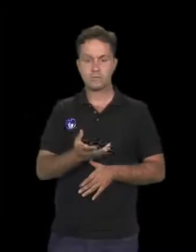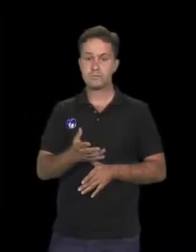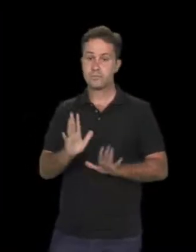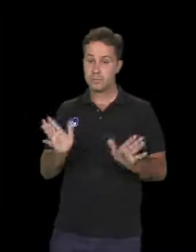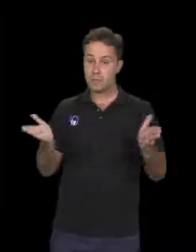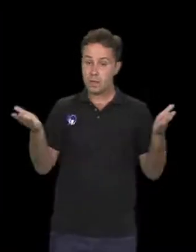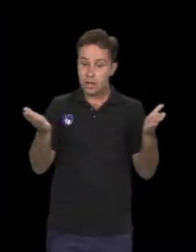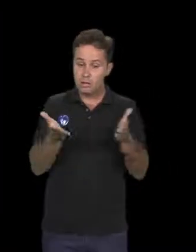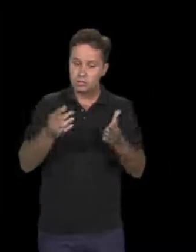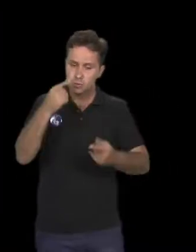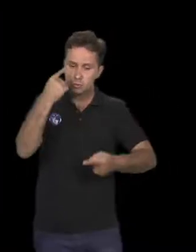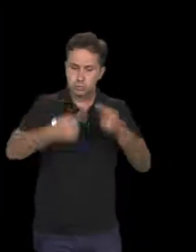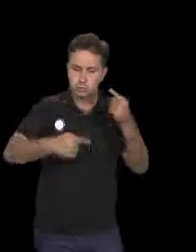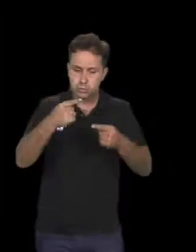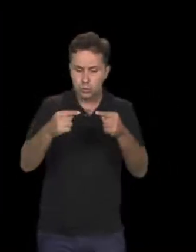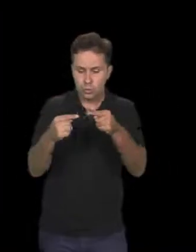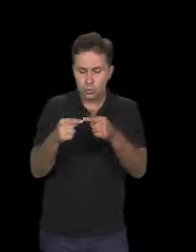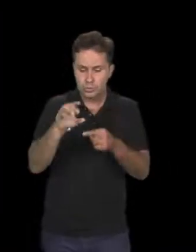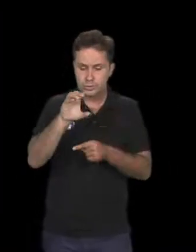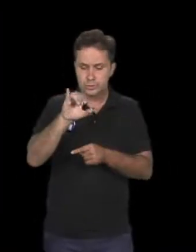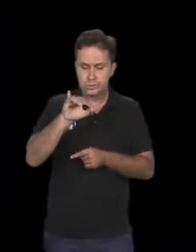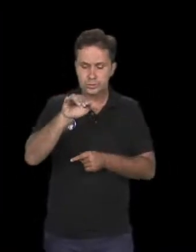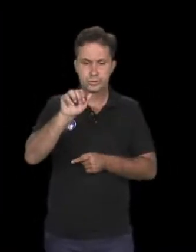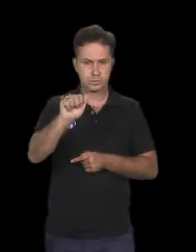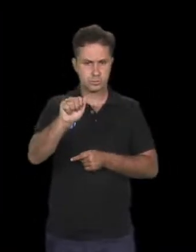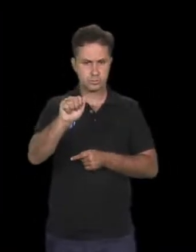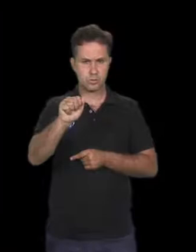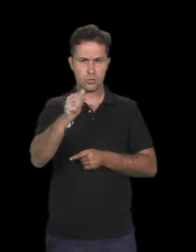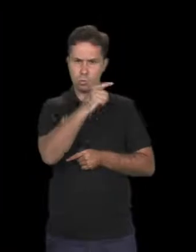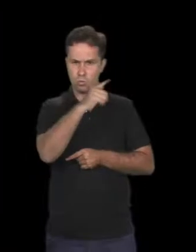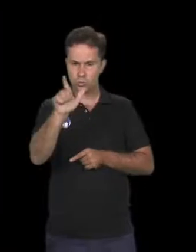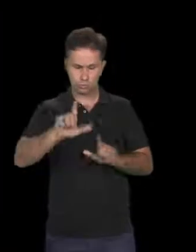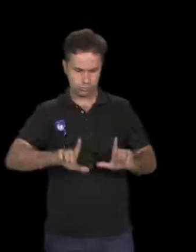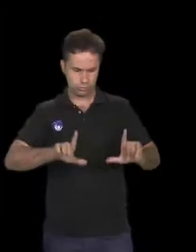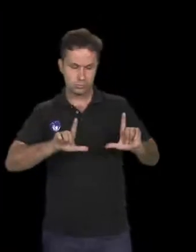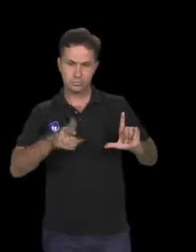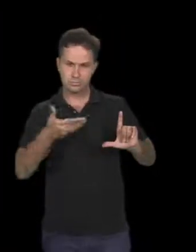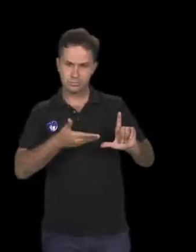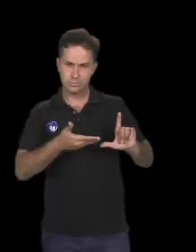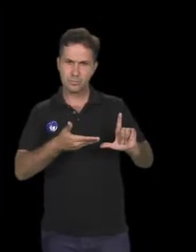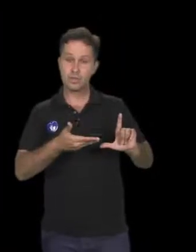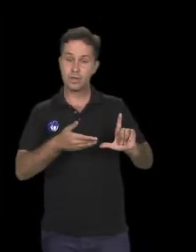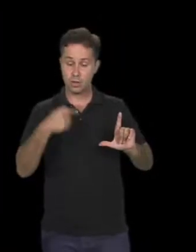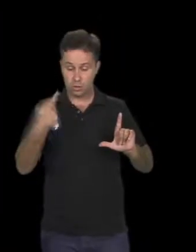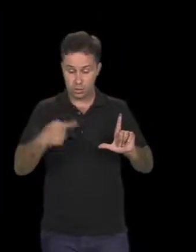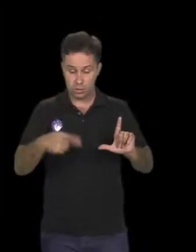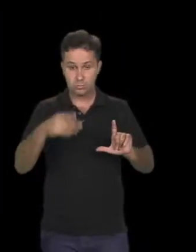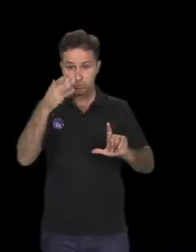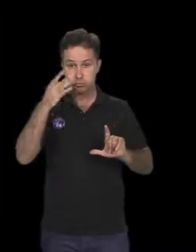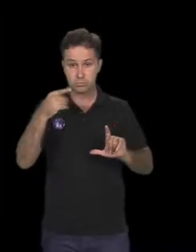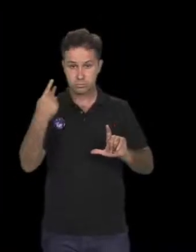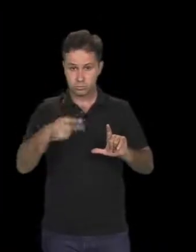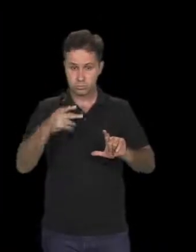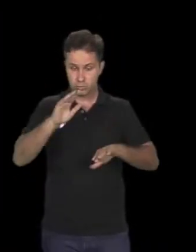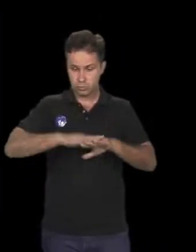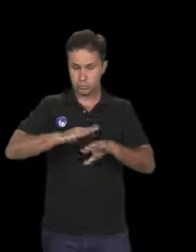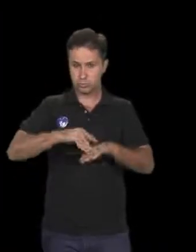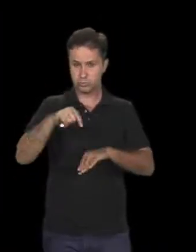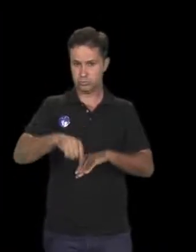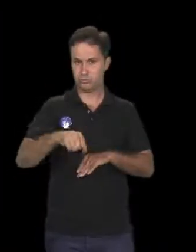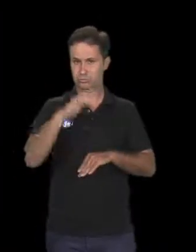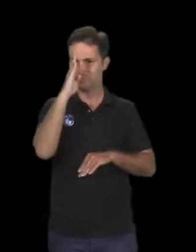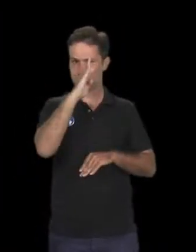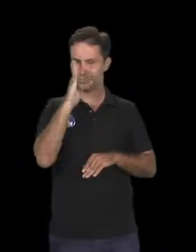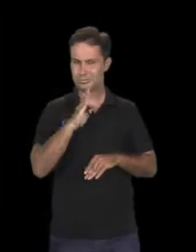perfil de matemático, dessa vez um matemático brasileiro, que está cotado para ganhar a medalha Fields, que é um prêmio importante